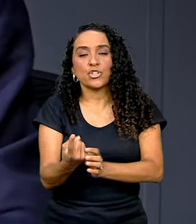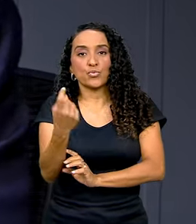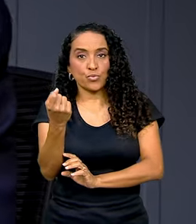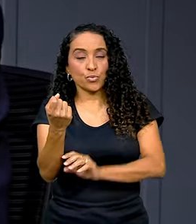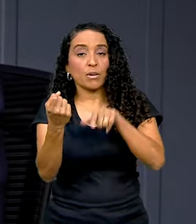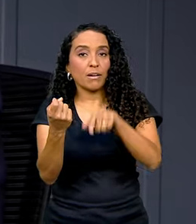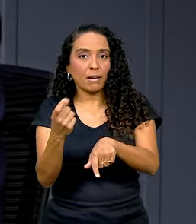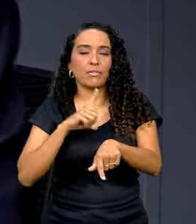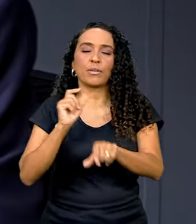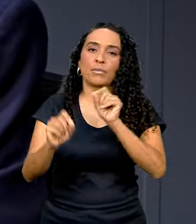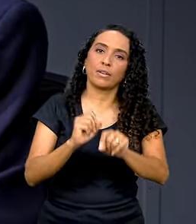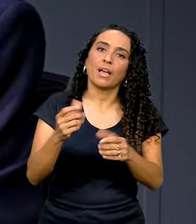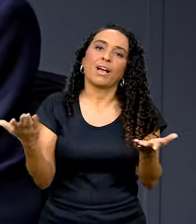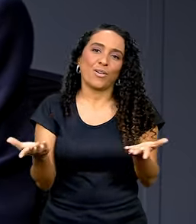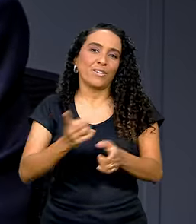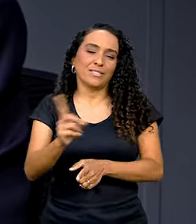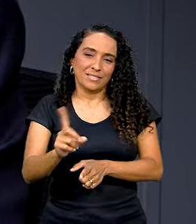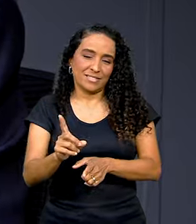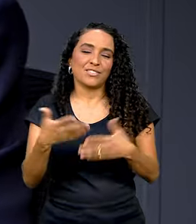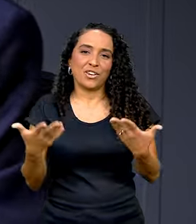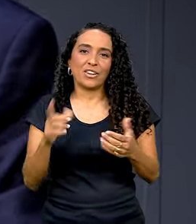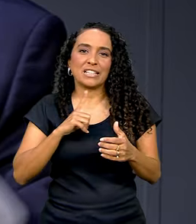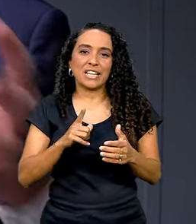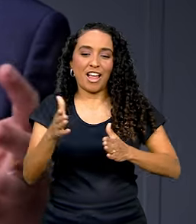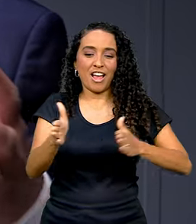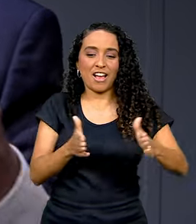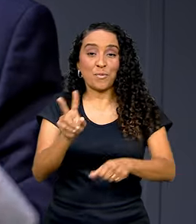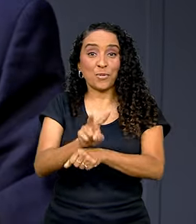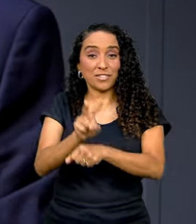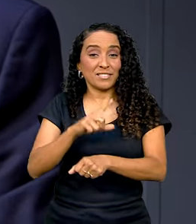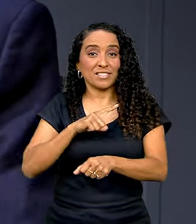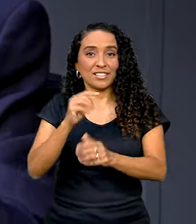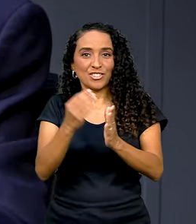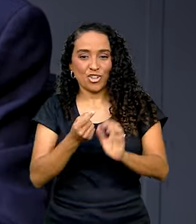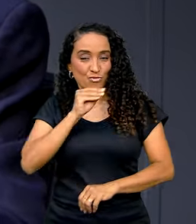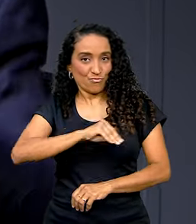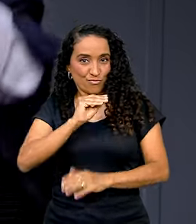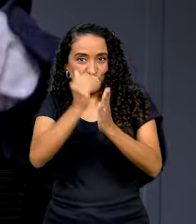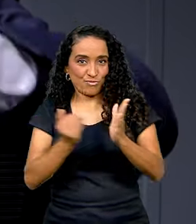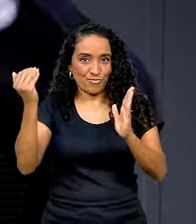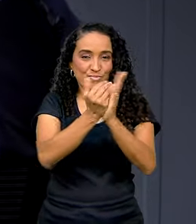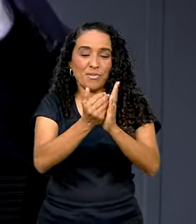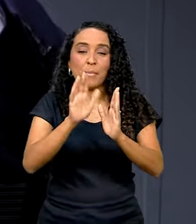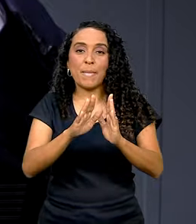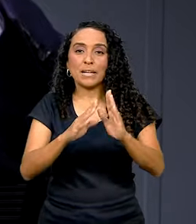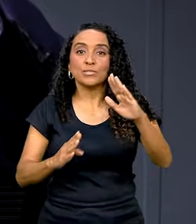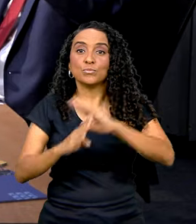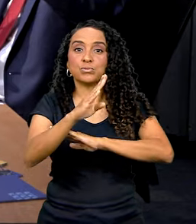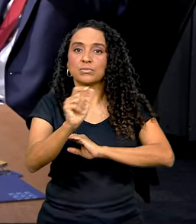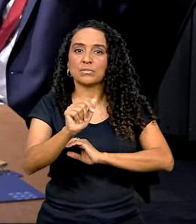cadastro único ali saía agora não agora tem uma faixa de proteção eleva a renda mas não